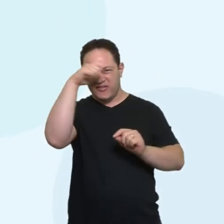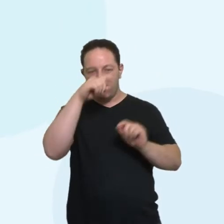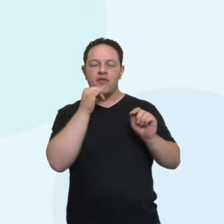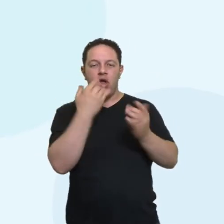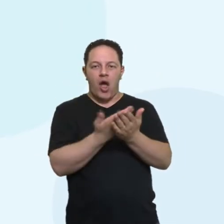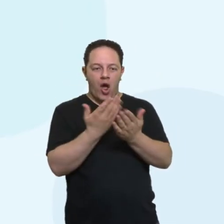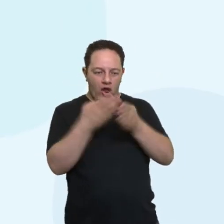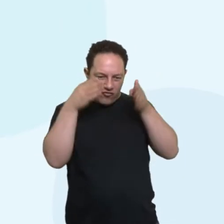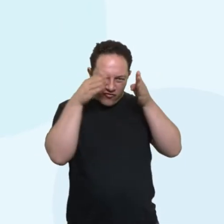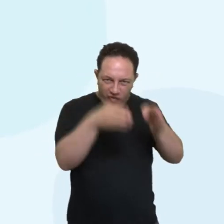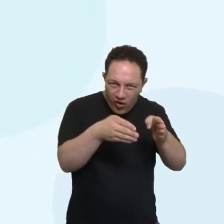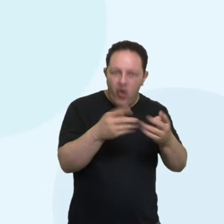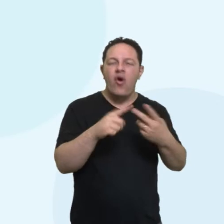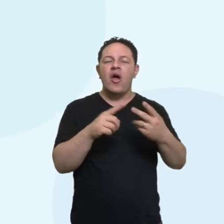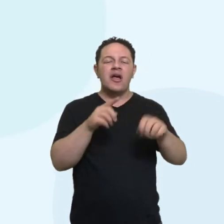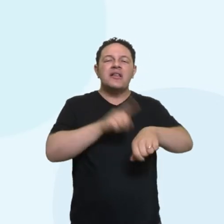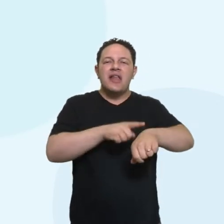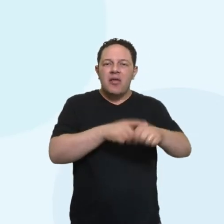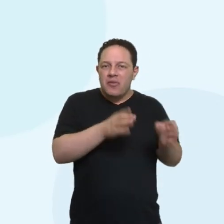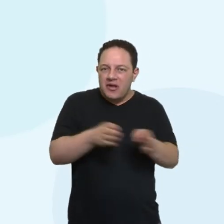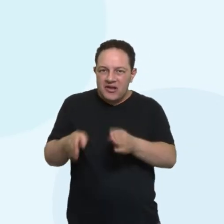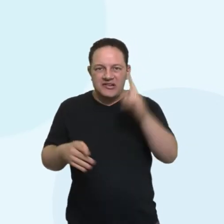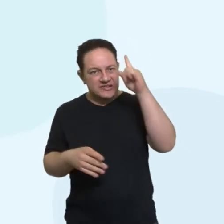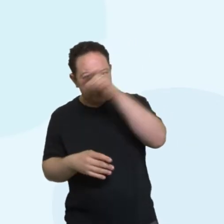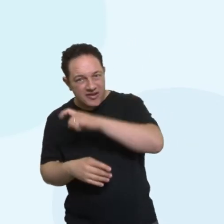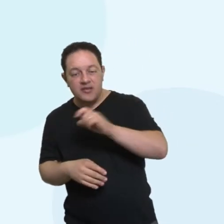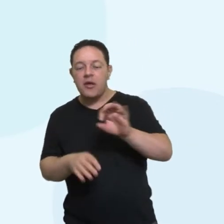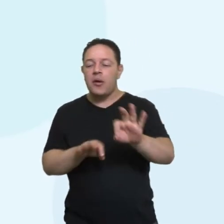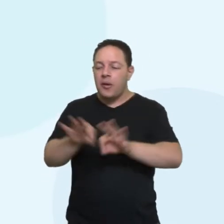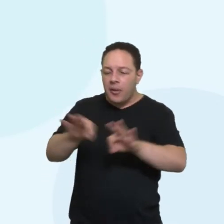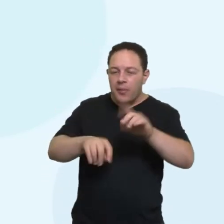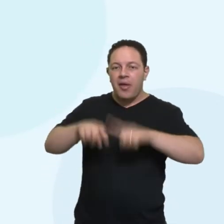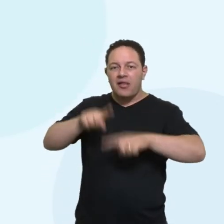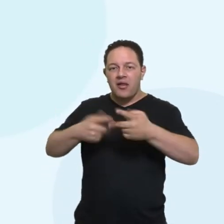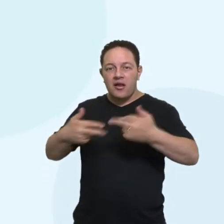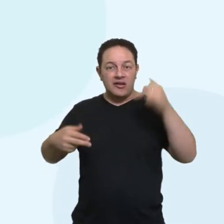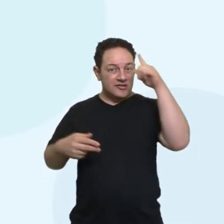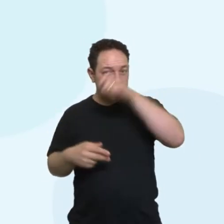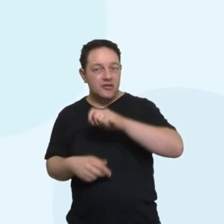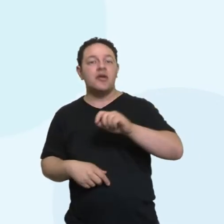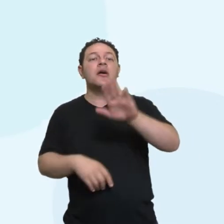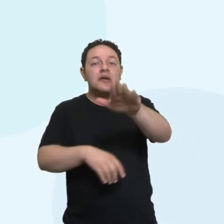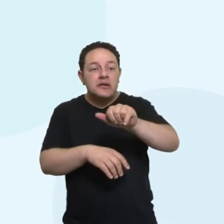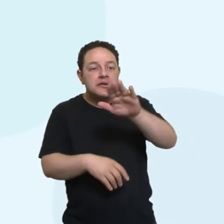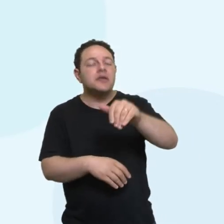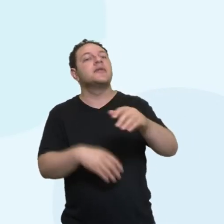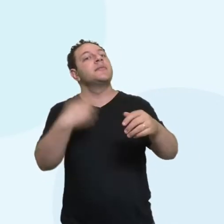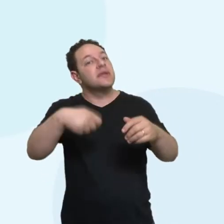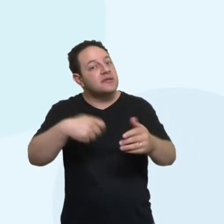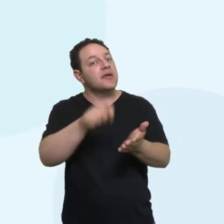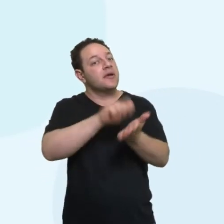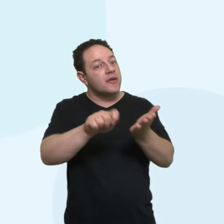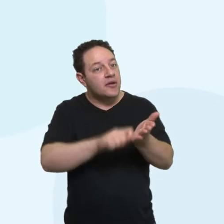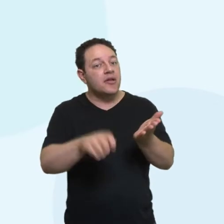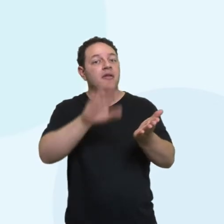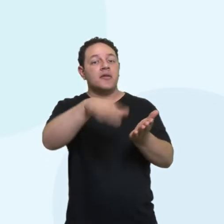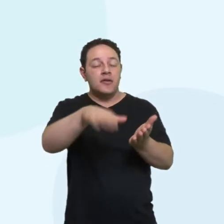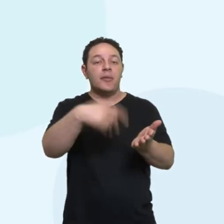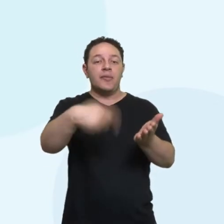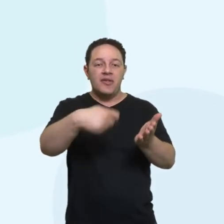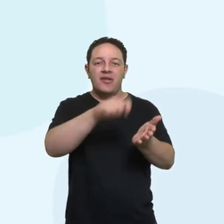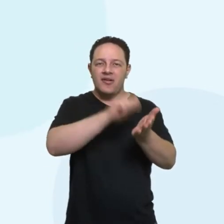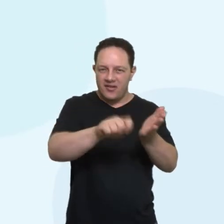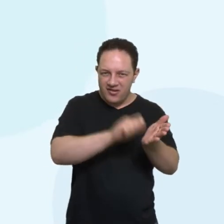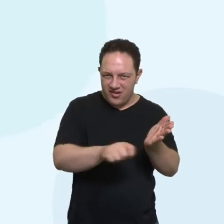aulas organização do tempo organização dos materiais persistência na realização das atividades então esses desafios